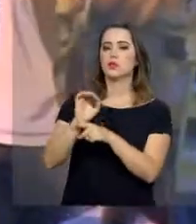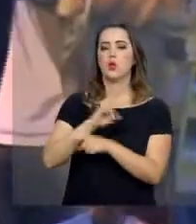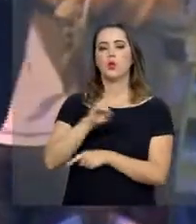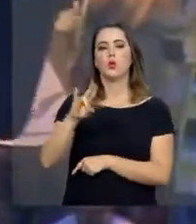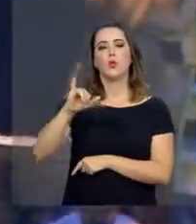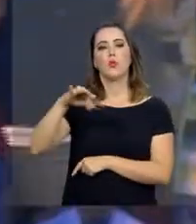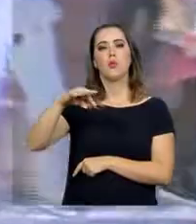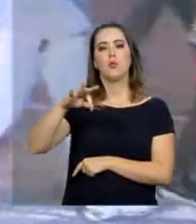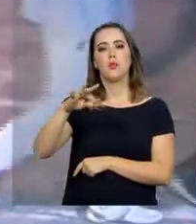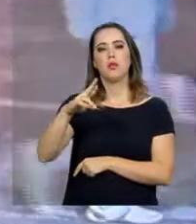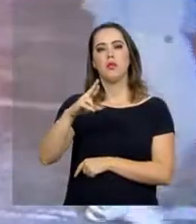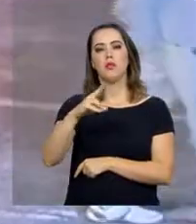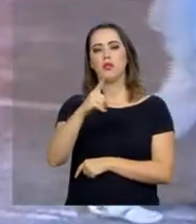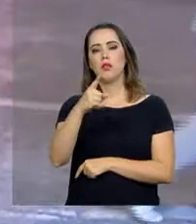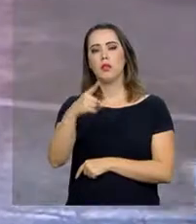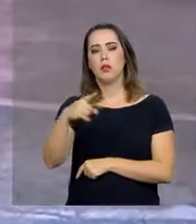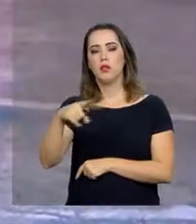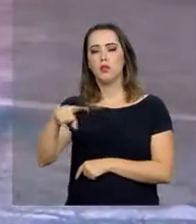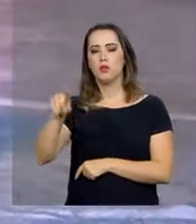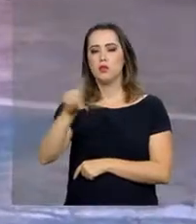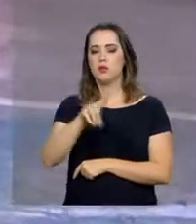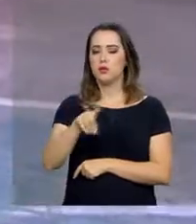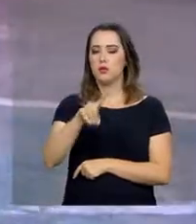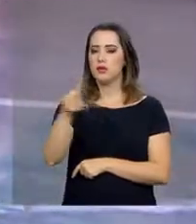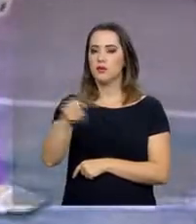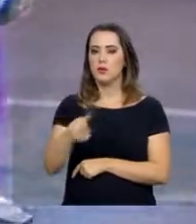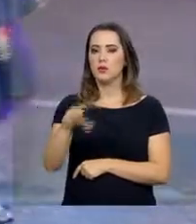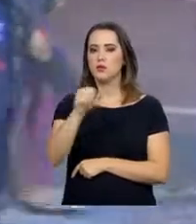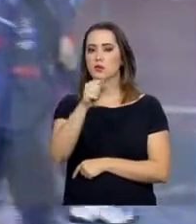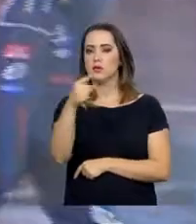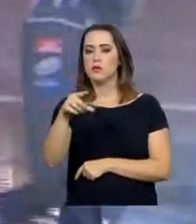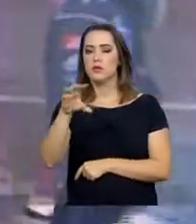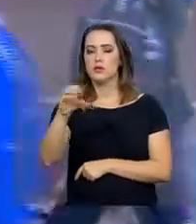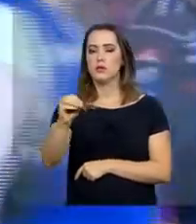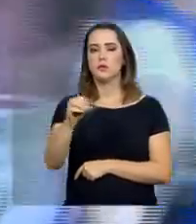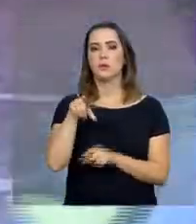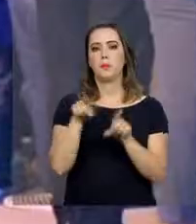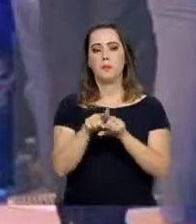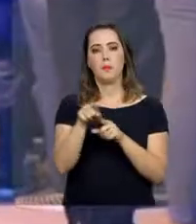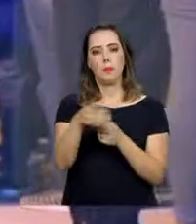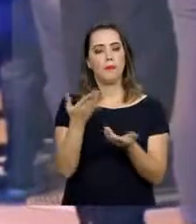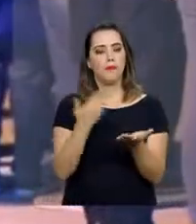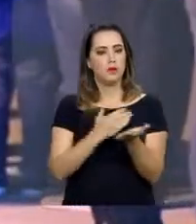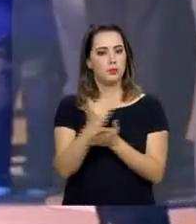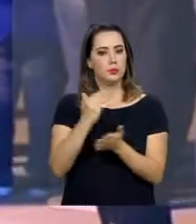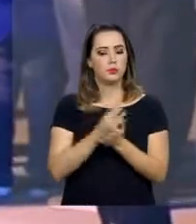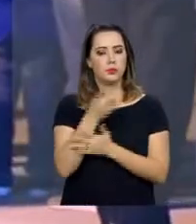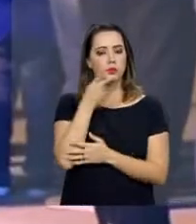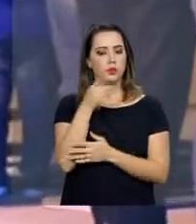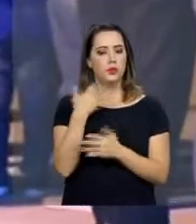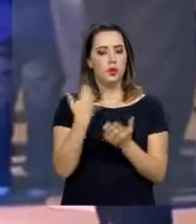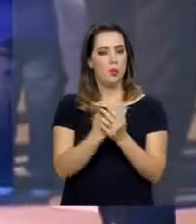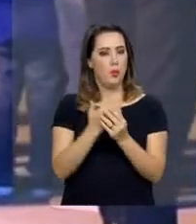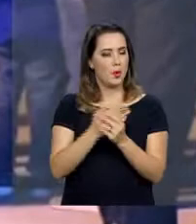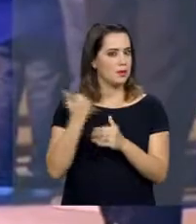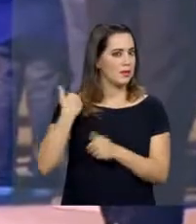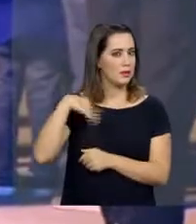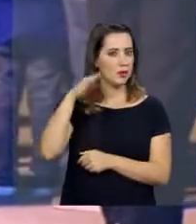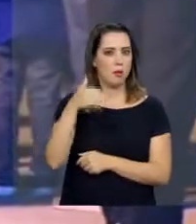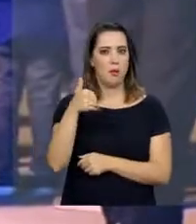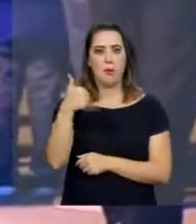interiorização até agora já contando com as transferências desta quinta feira participaram do processo